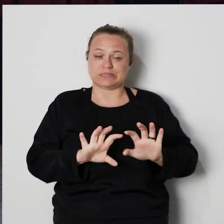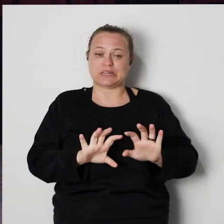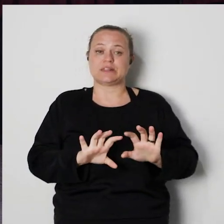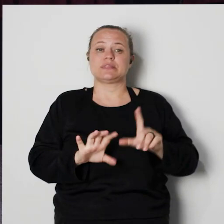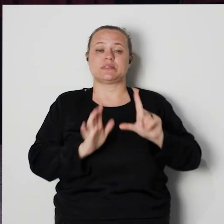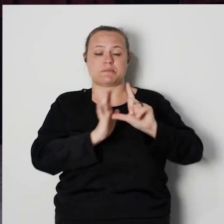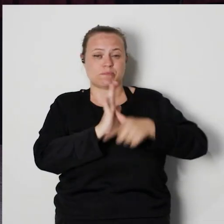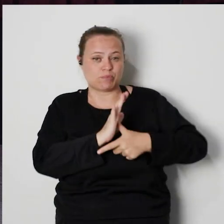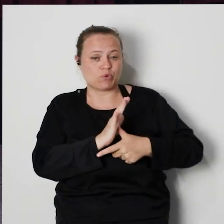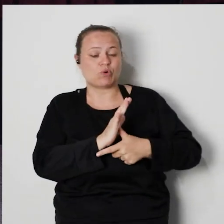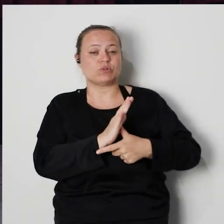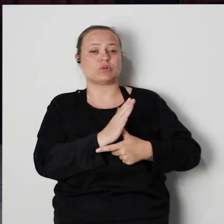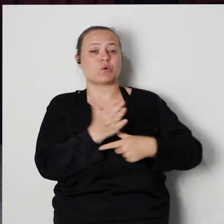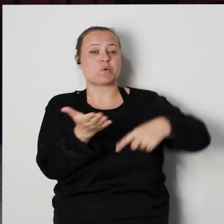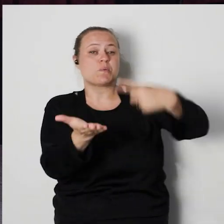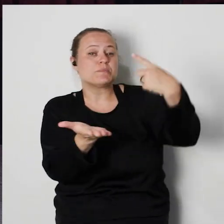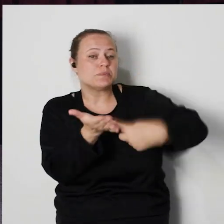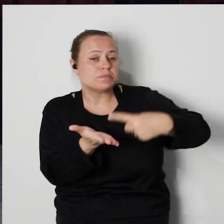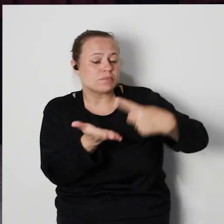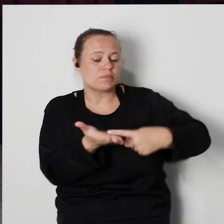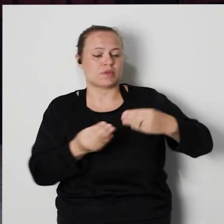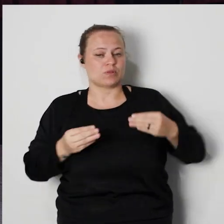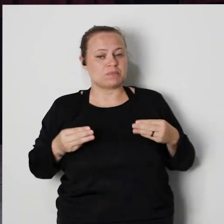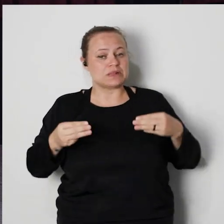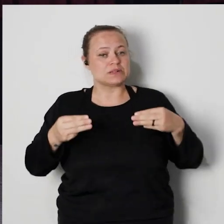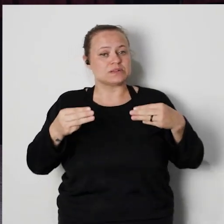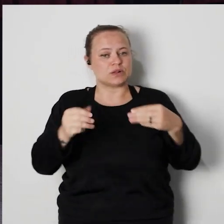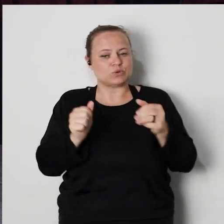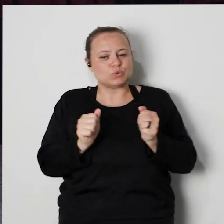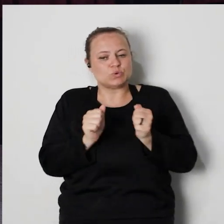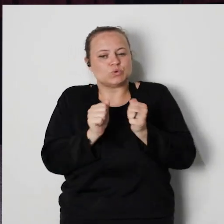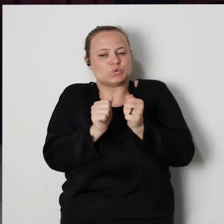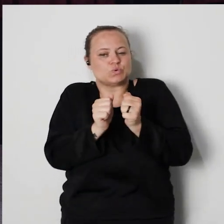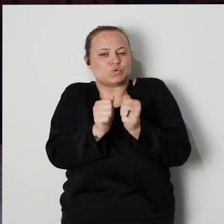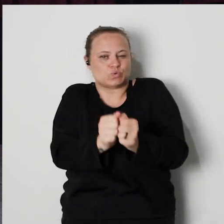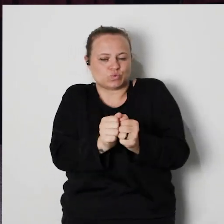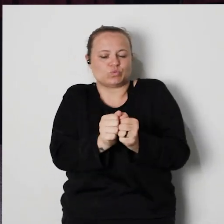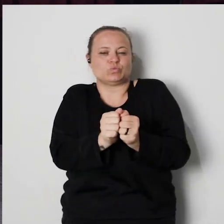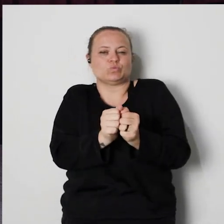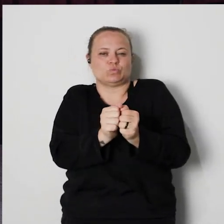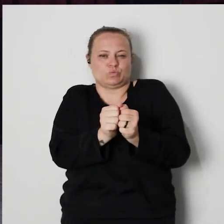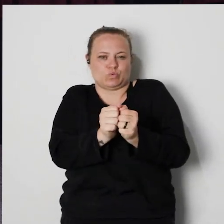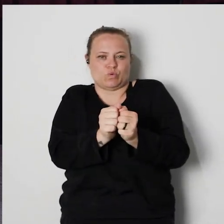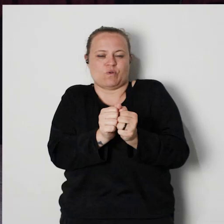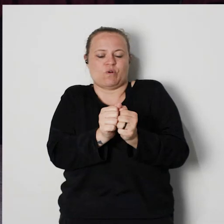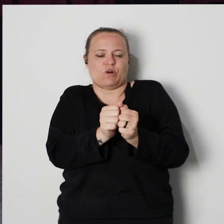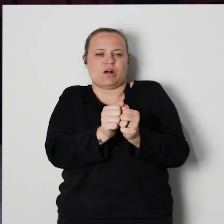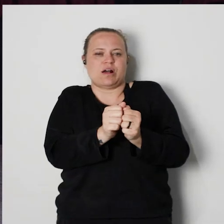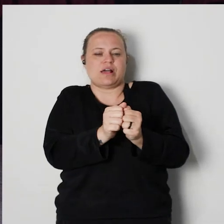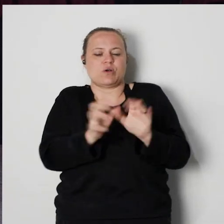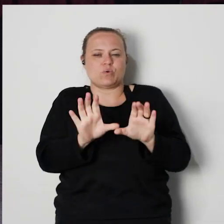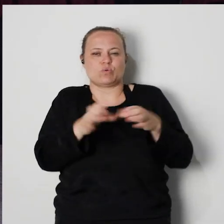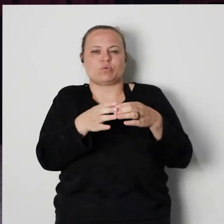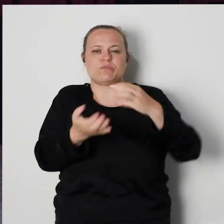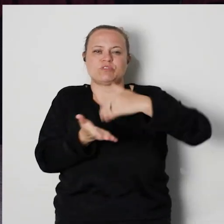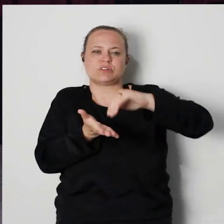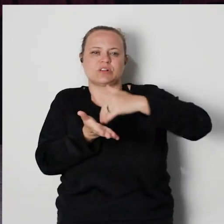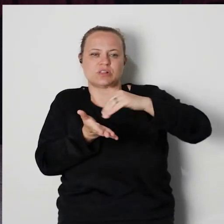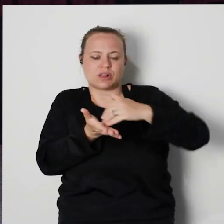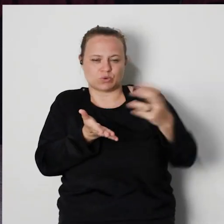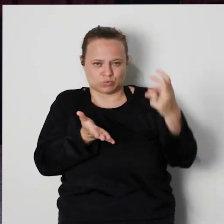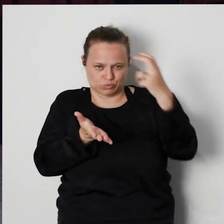foi a tentativa no caso do Ministério. E aí houve um comprometimento do